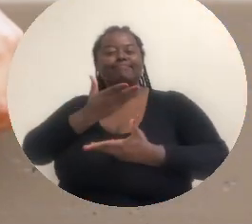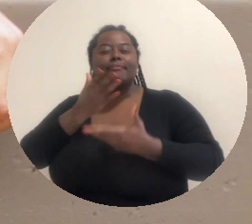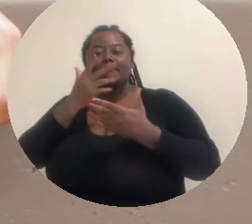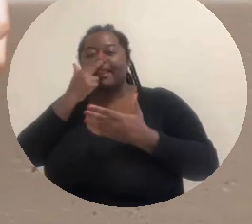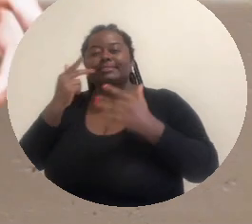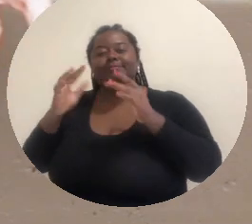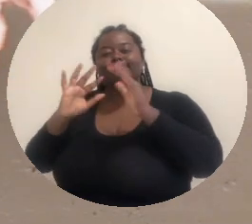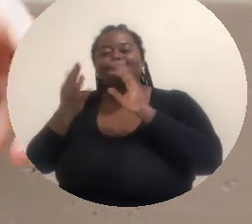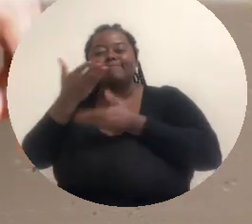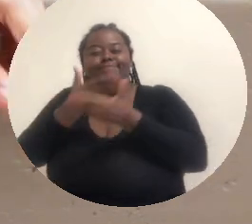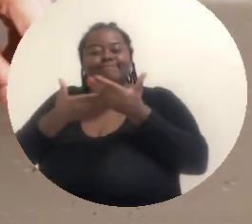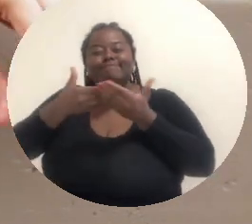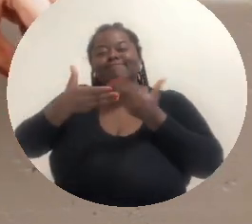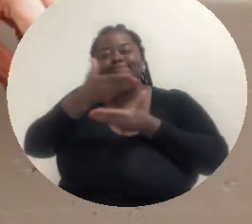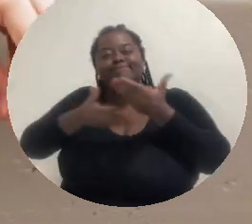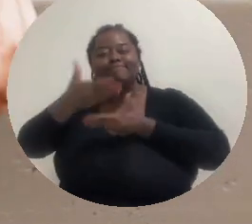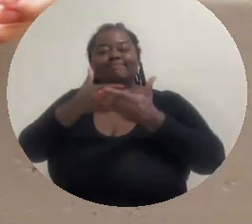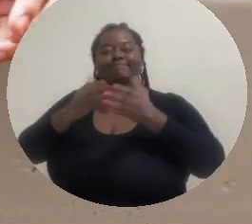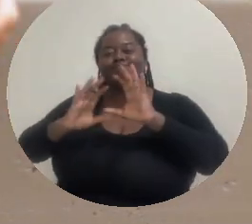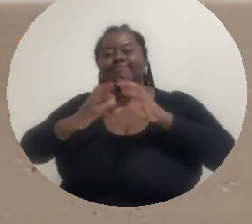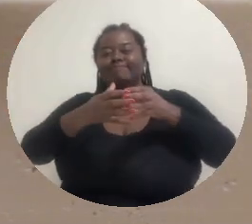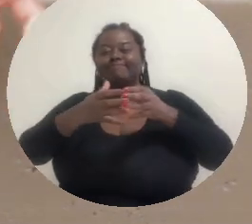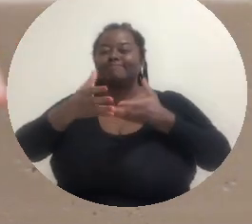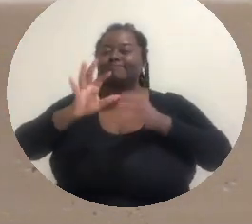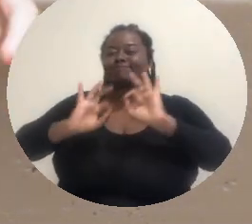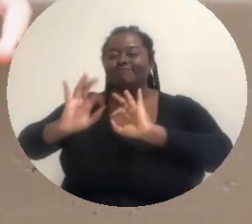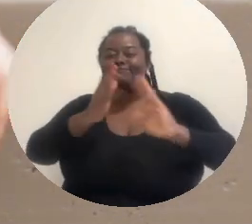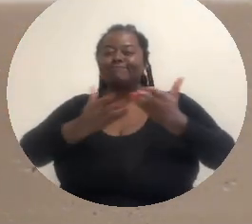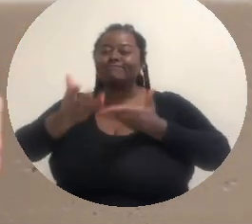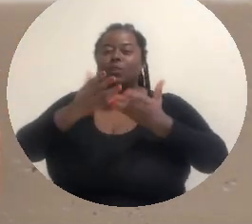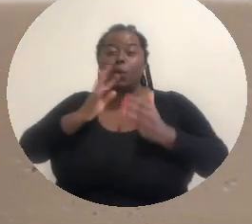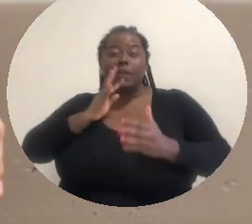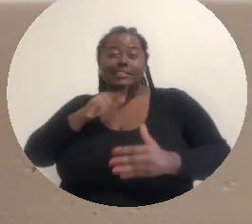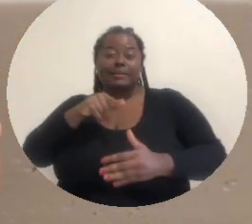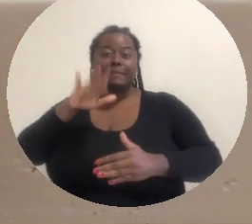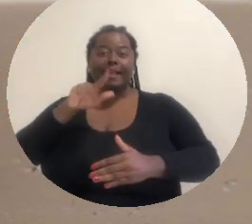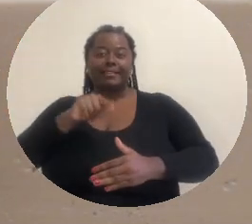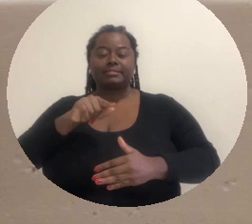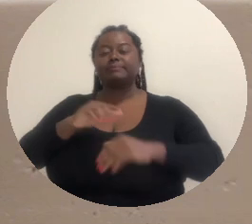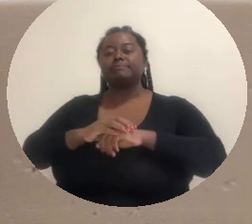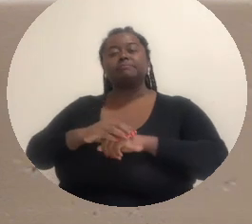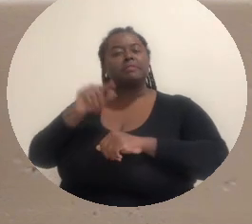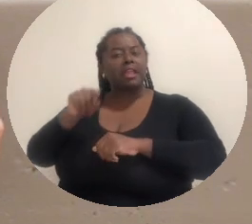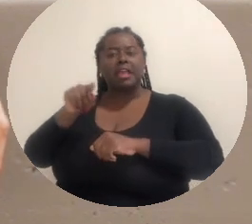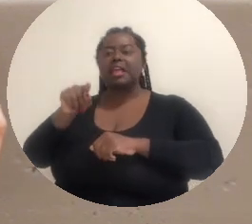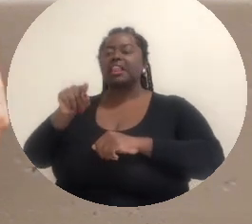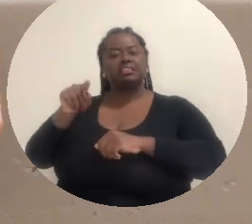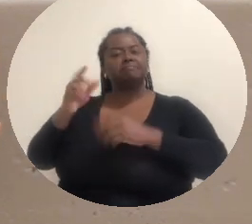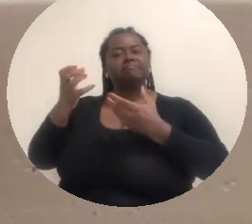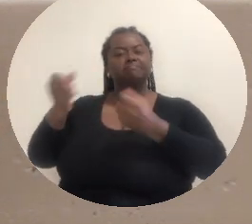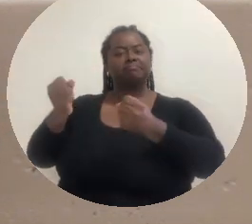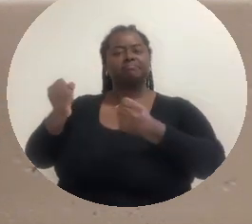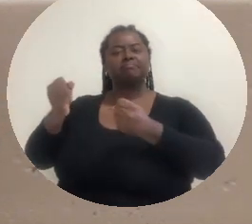um pouco mais familiar, né? Porque muitas pessoas ali começaram a se conhecer mais. E ela abraçou totalmente o papel.